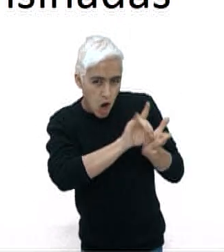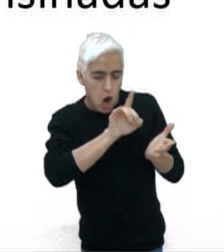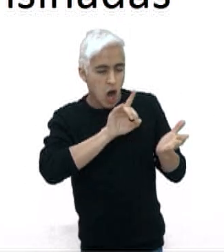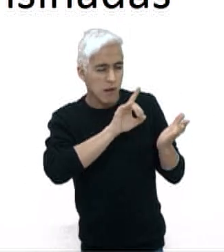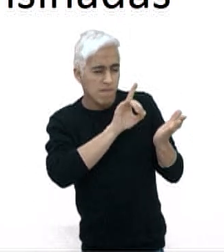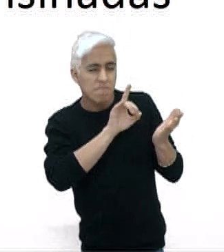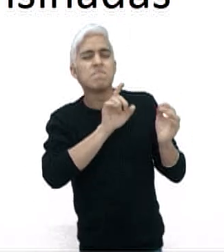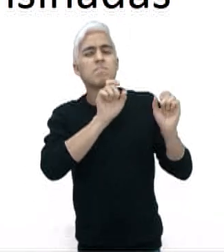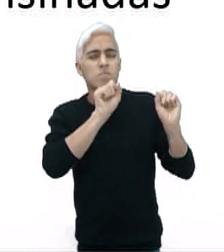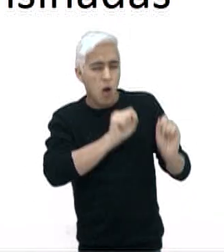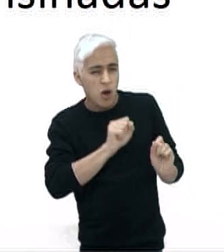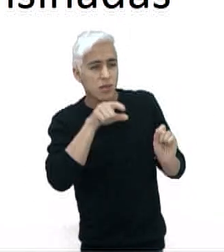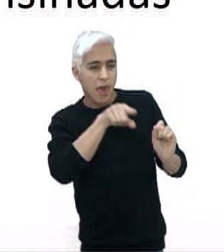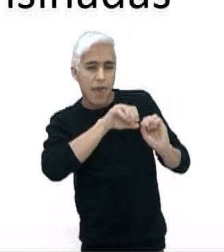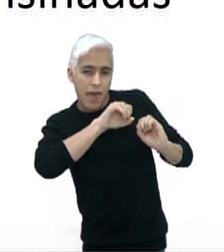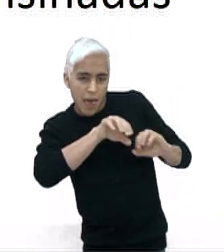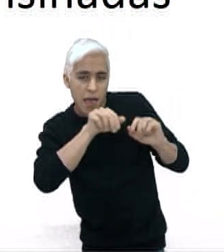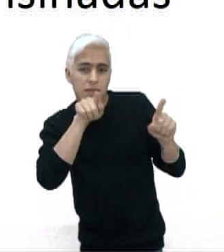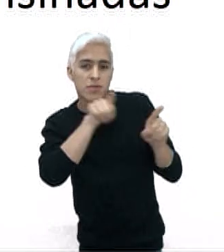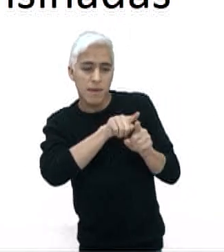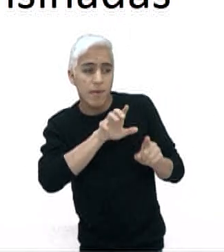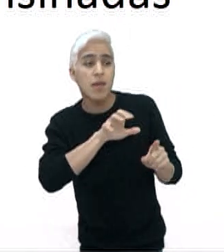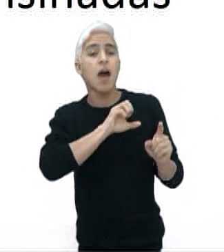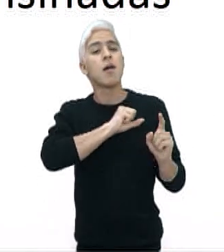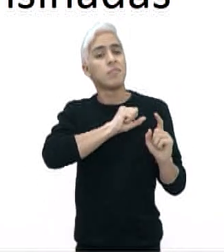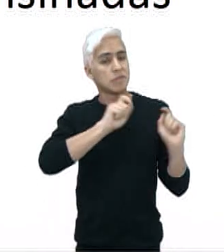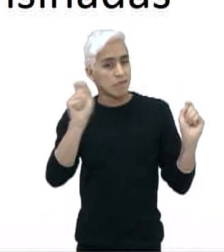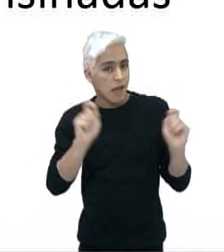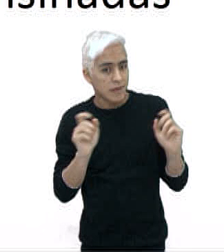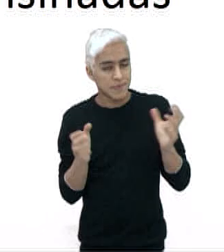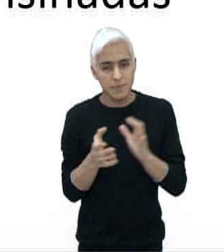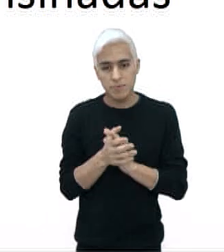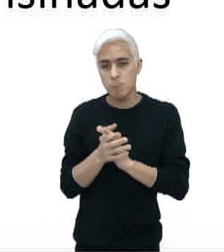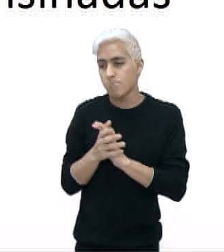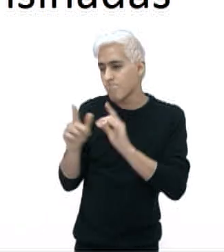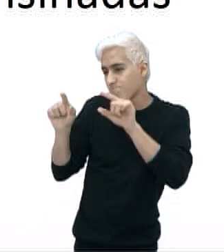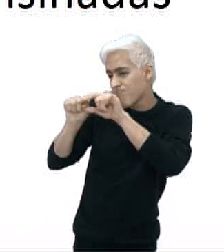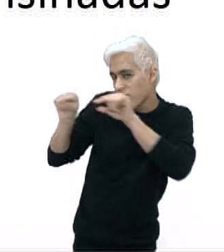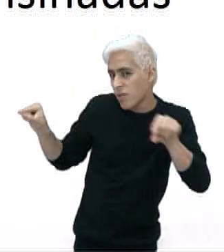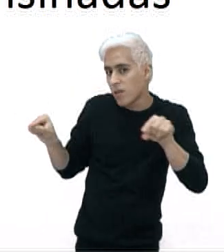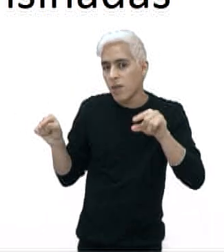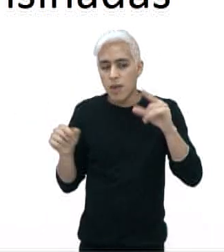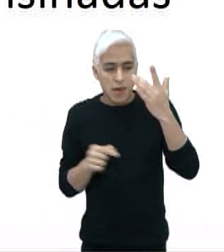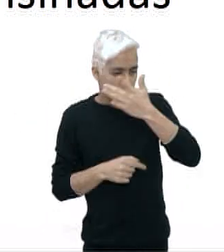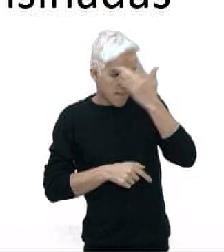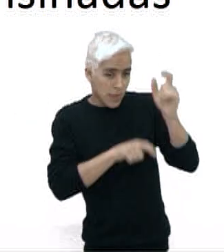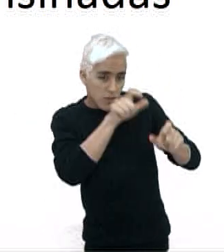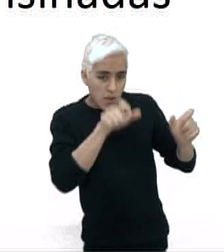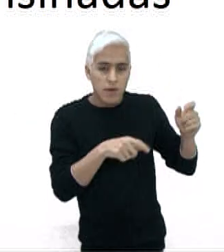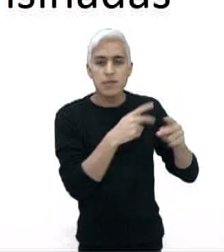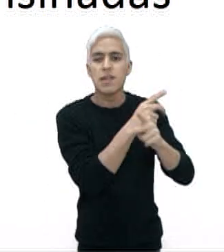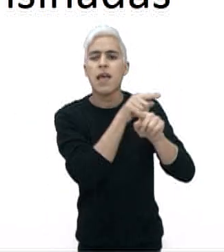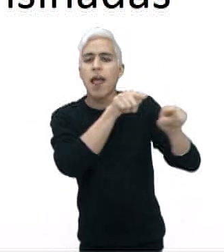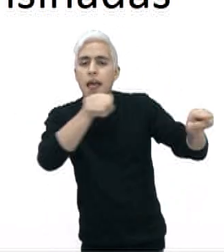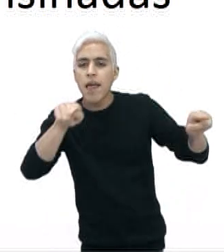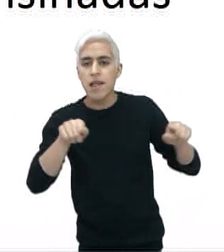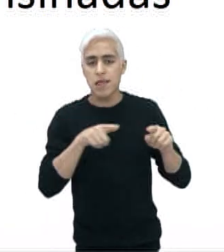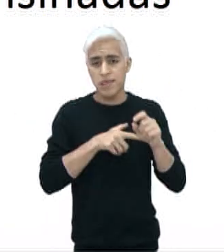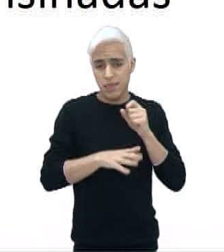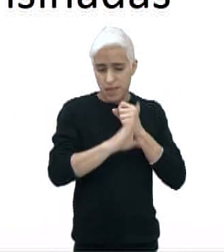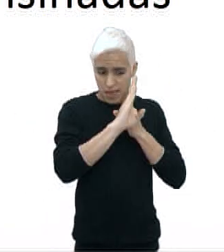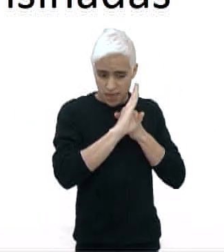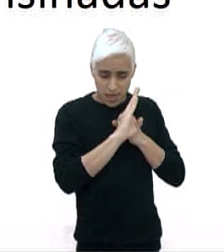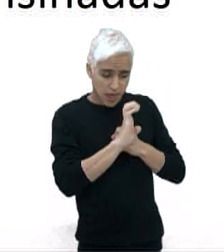elas podem ser ensinadas a amar. Destaquei ali pessoas e elas. Veja que você tem então um